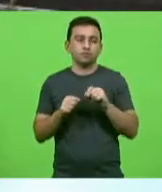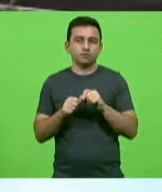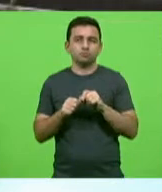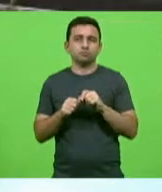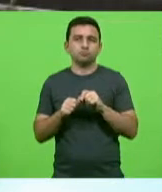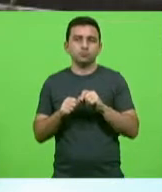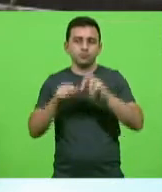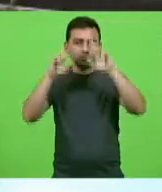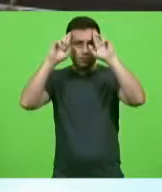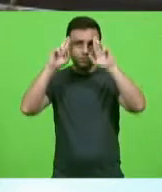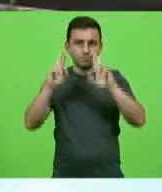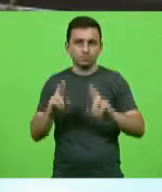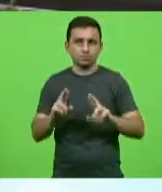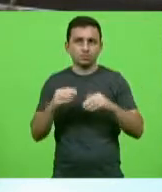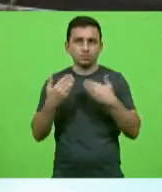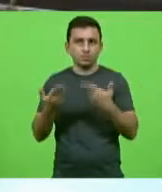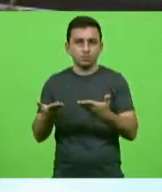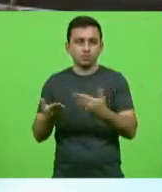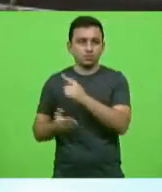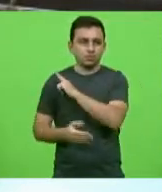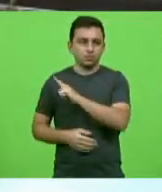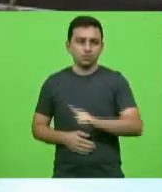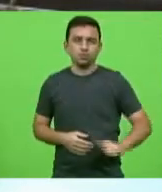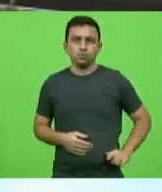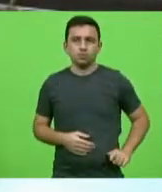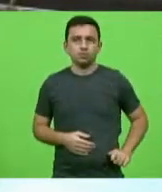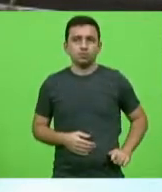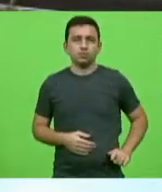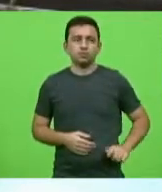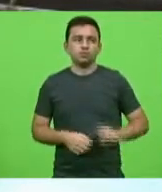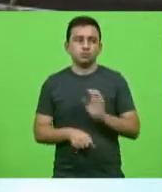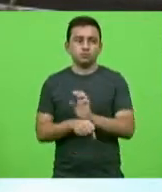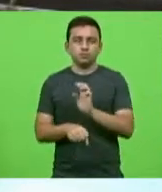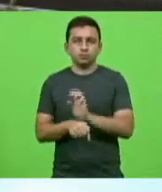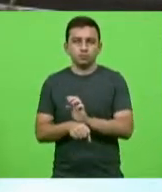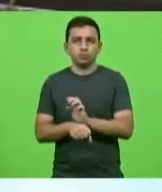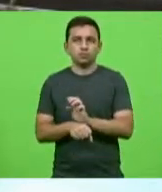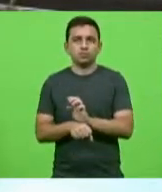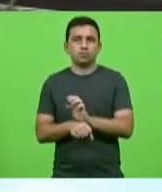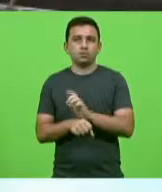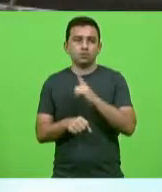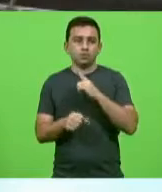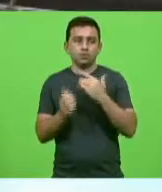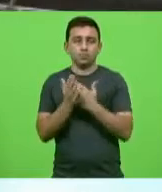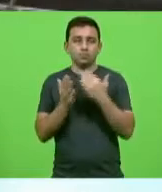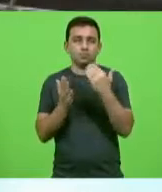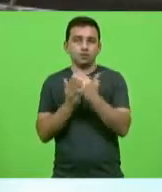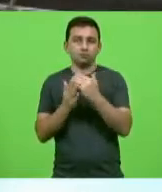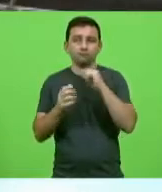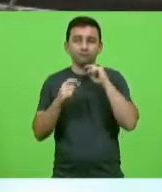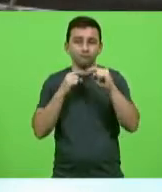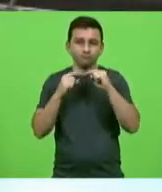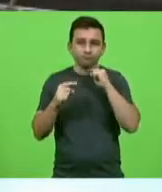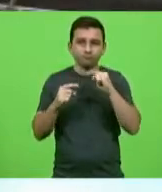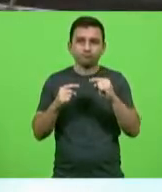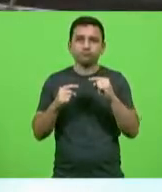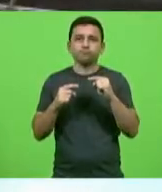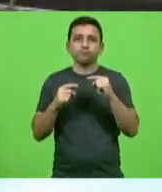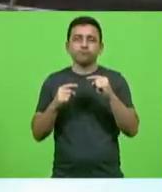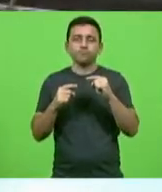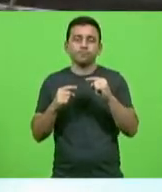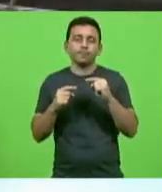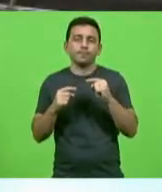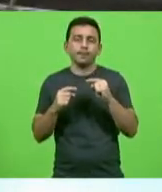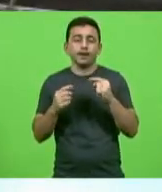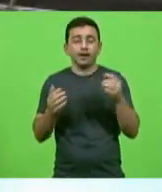em respeito ao excelentíssimo senhor governador de Estado, que, para além do benefício da dúvida, milita, ao